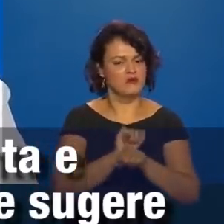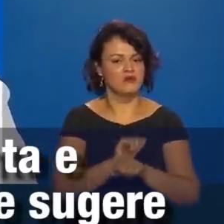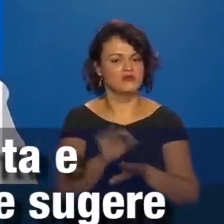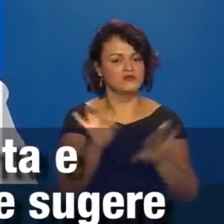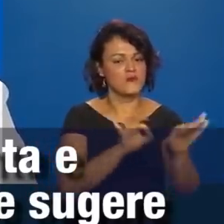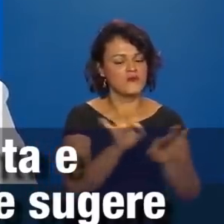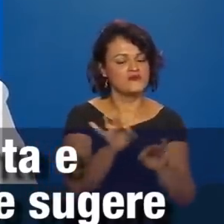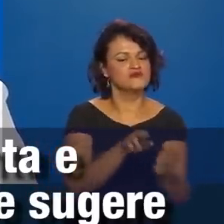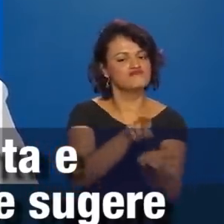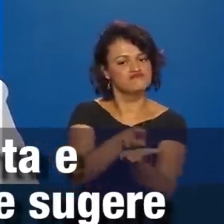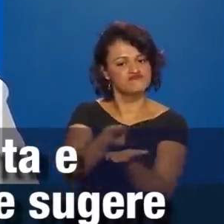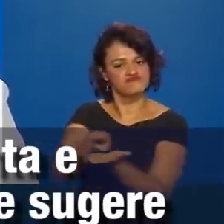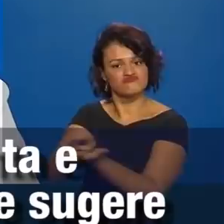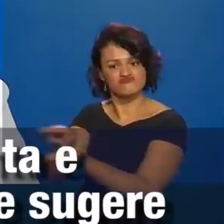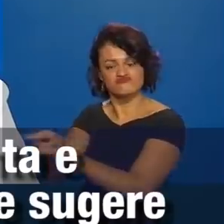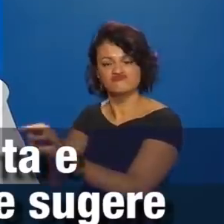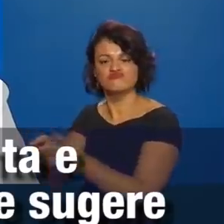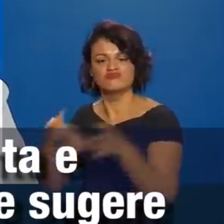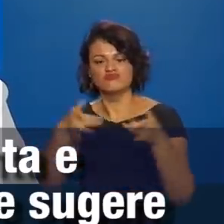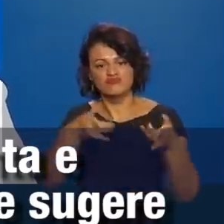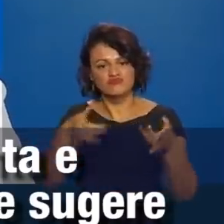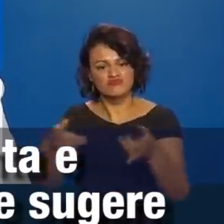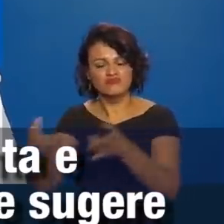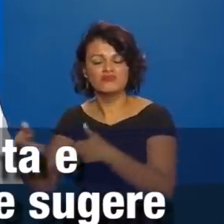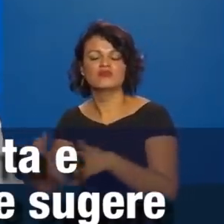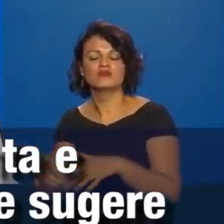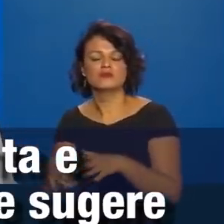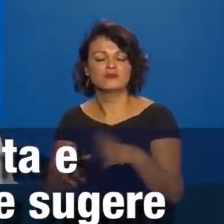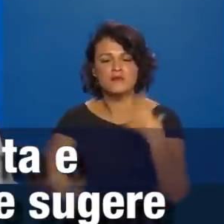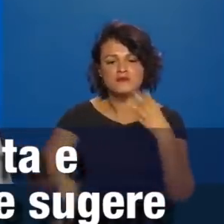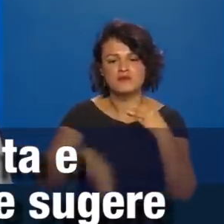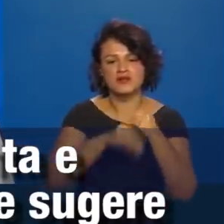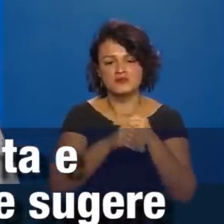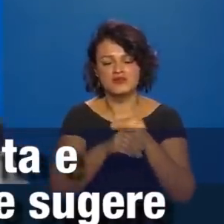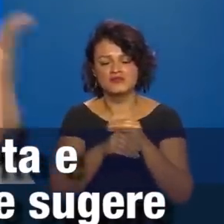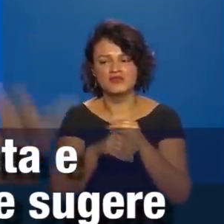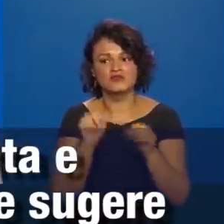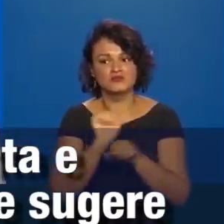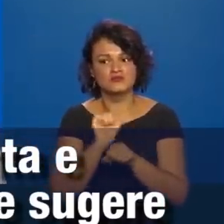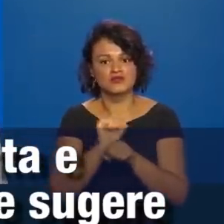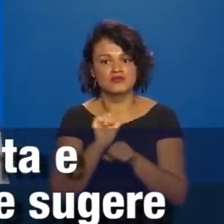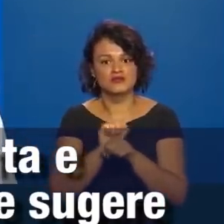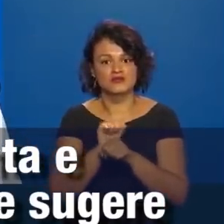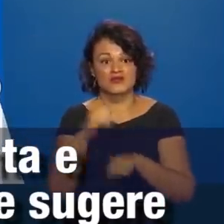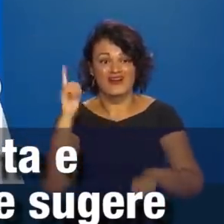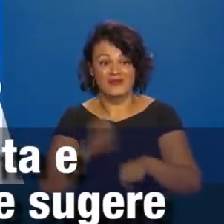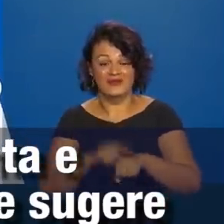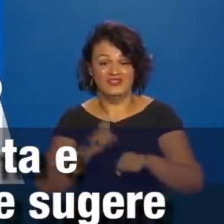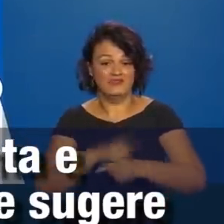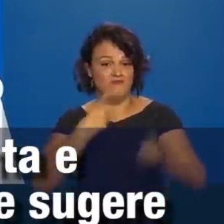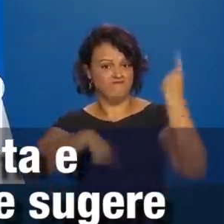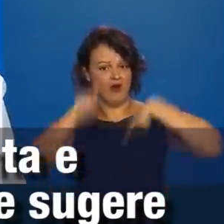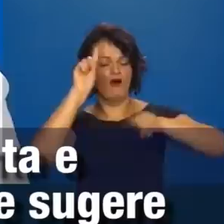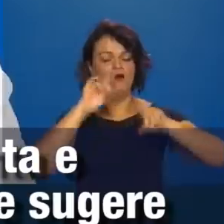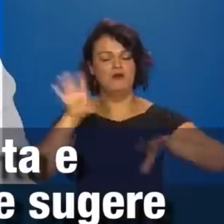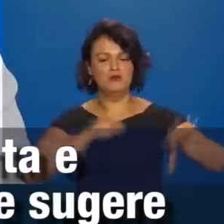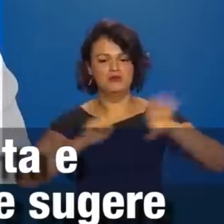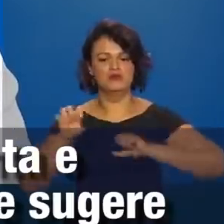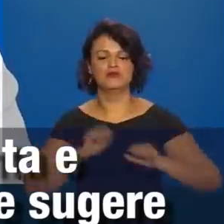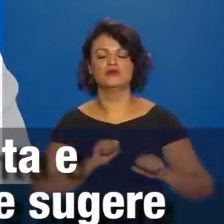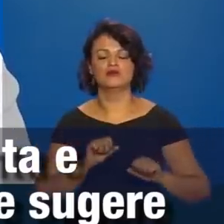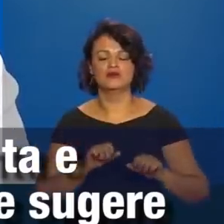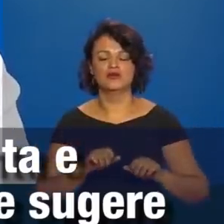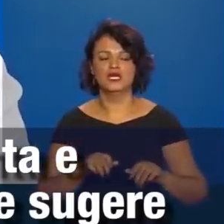organizar para implementar medidas, esperando a fase de maior intensidade de transmissão. Pode